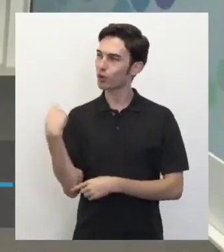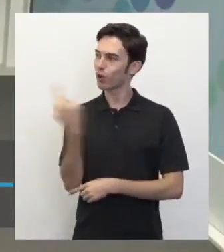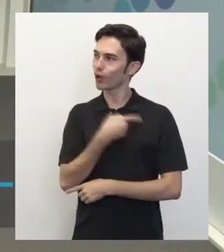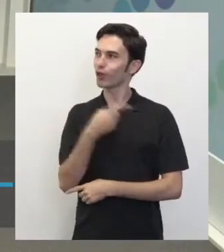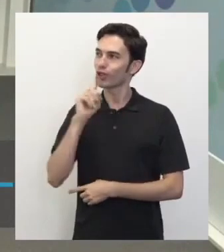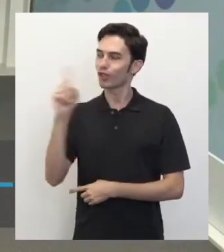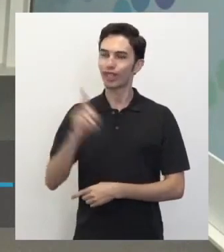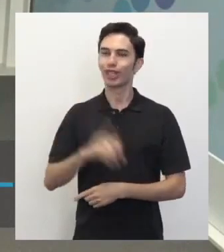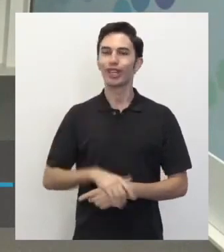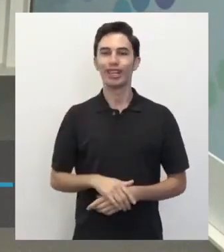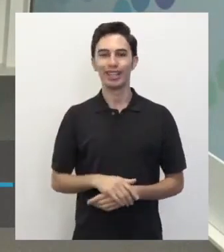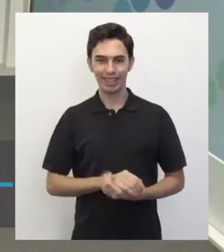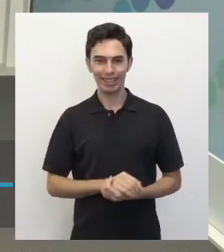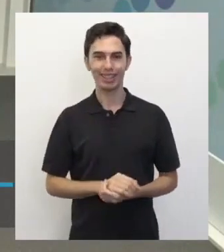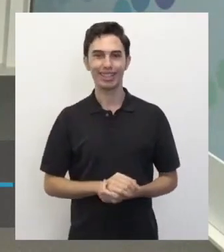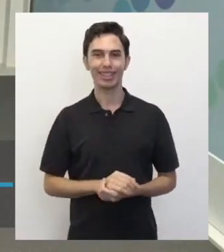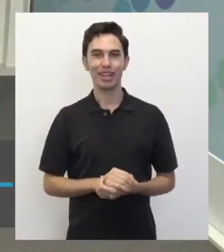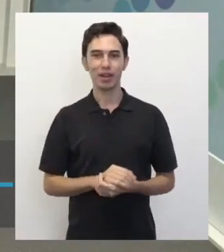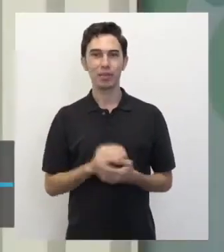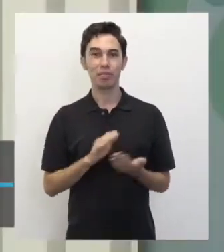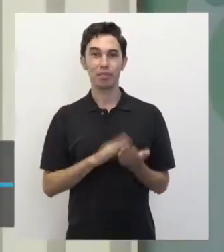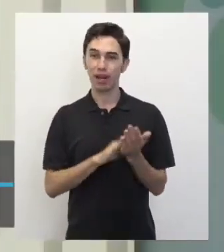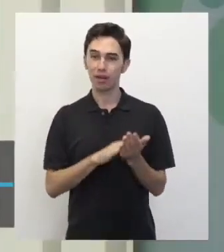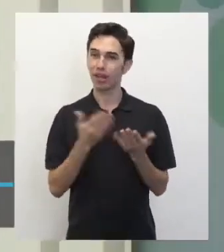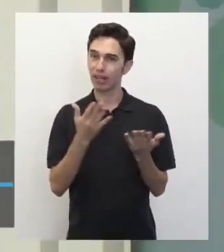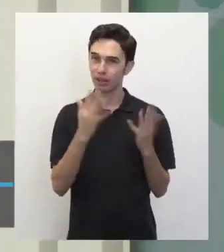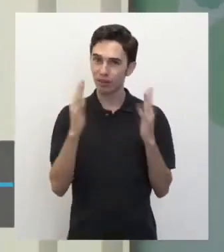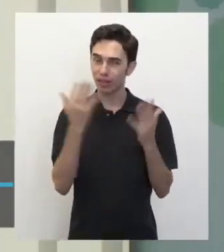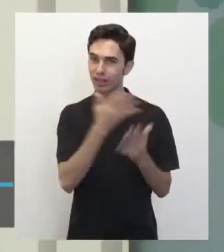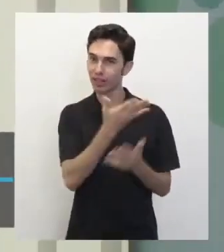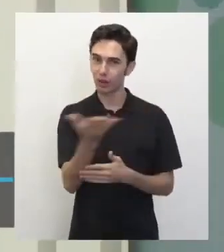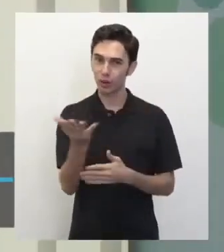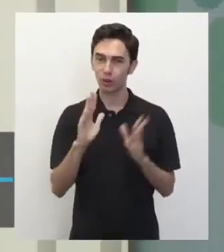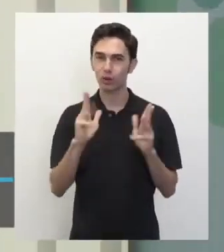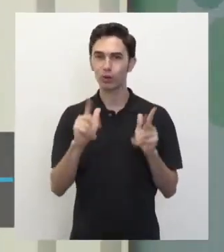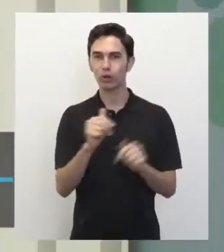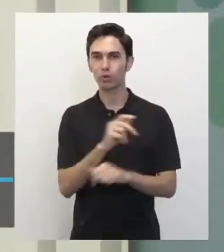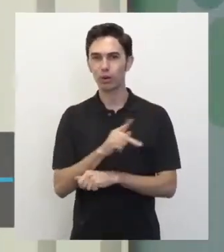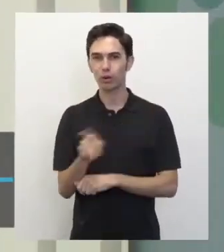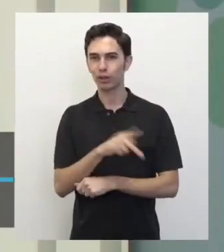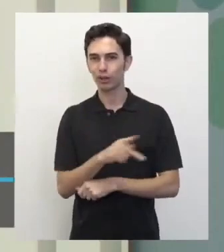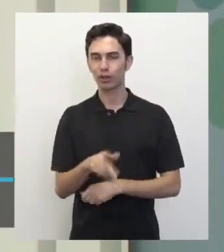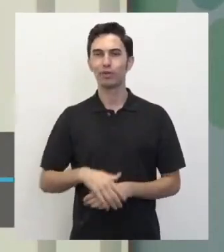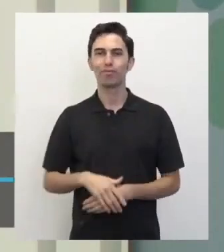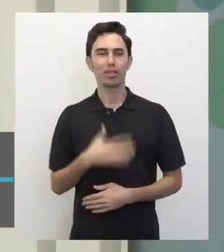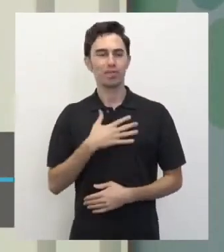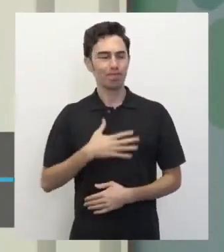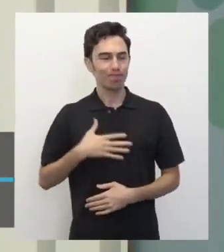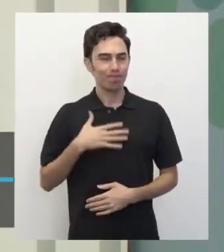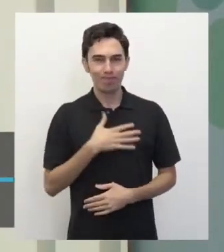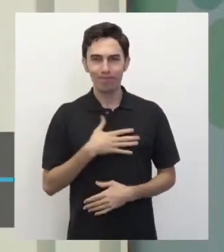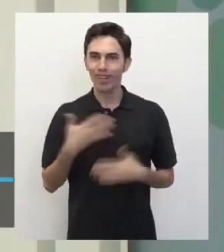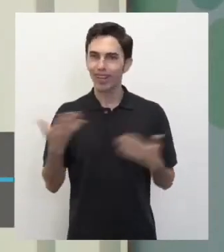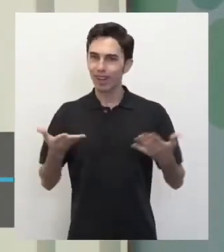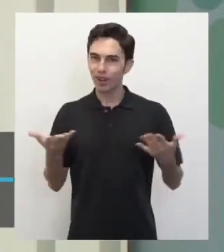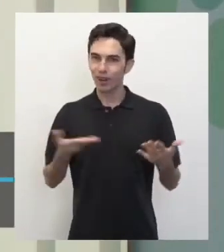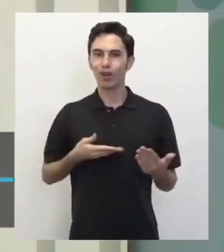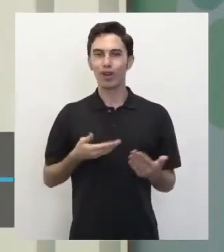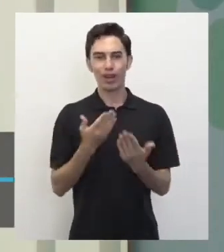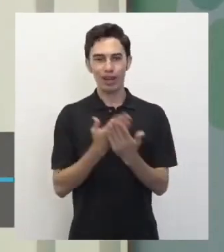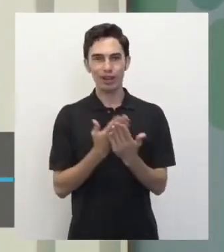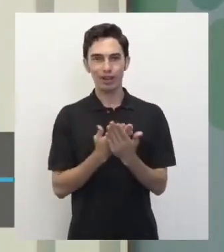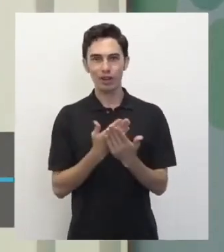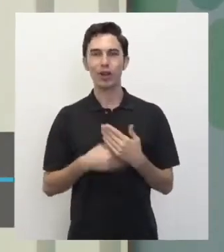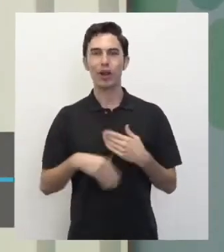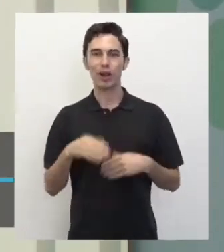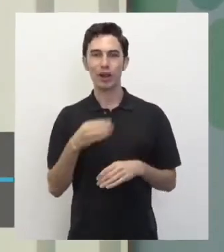dos Professores, professora Tayana, feliz Dia dos Professores a todos vocês. É um prazer imenso poder dar a vocês um feliz Dia dos Professores